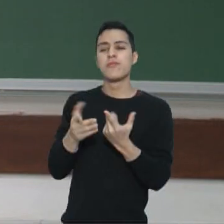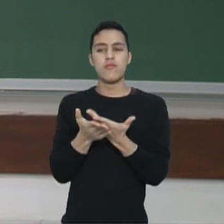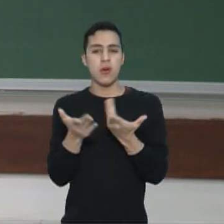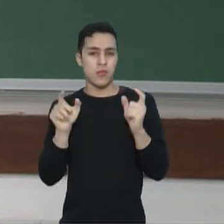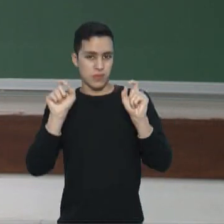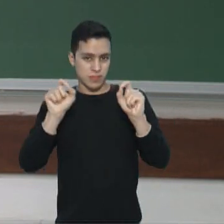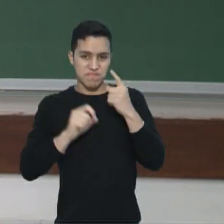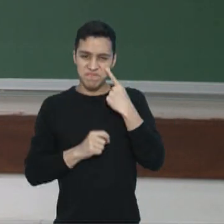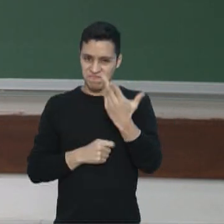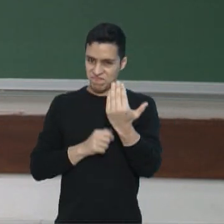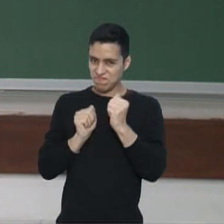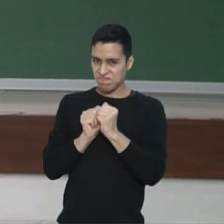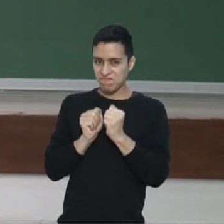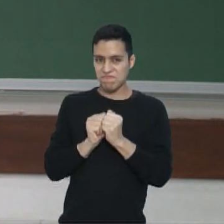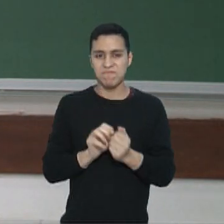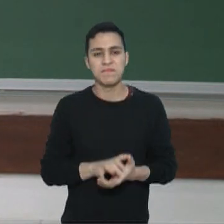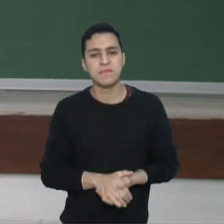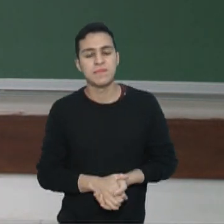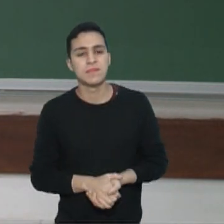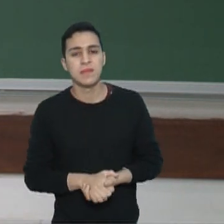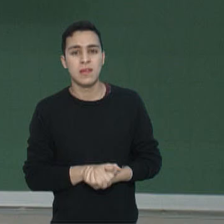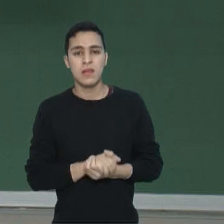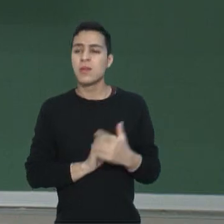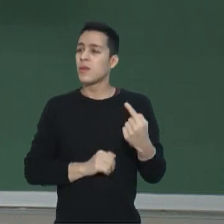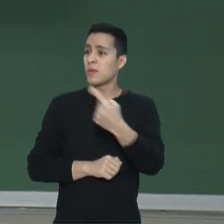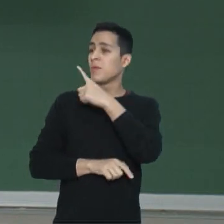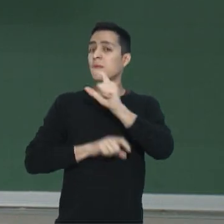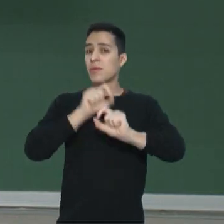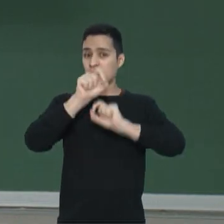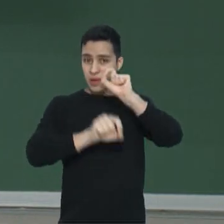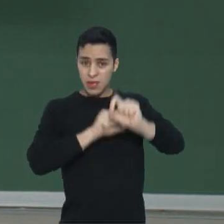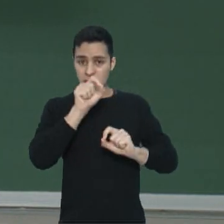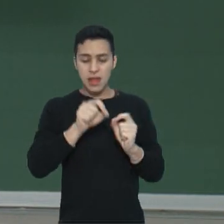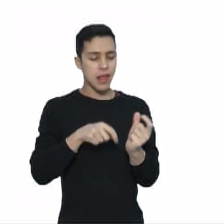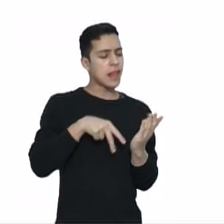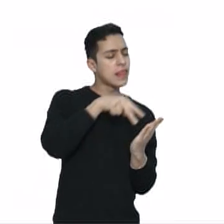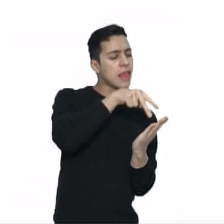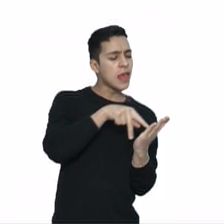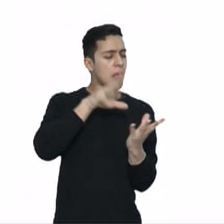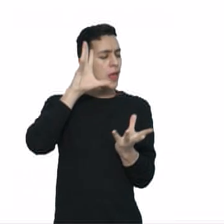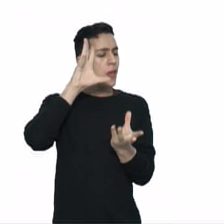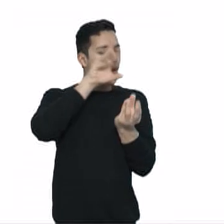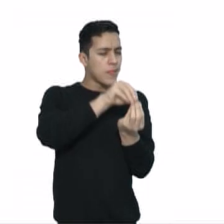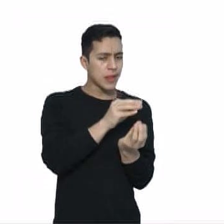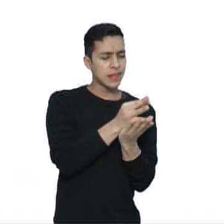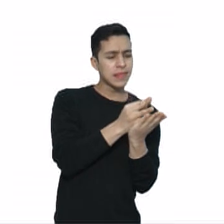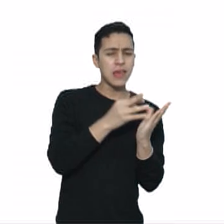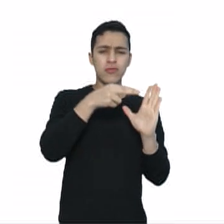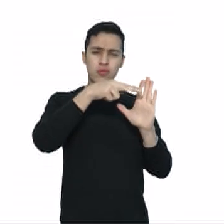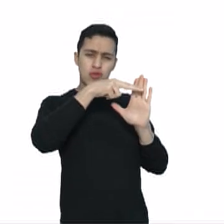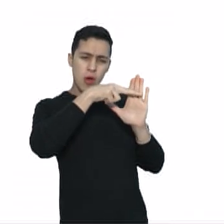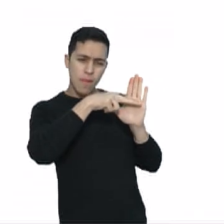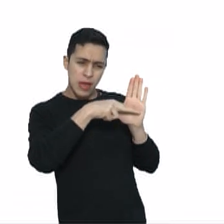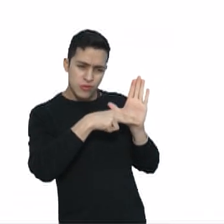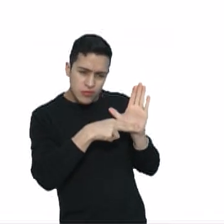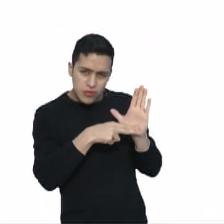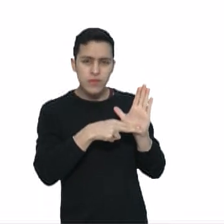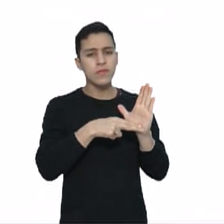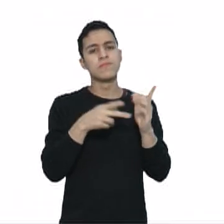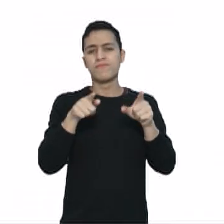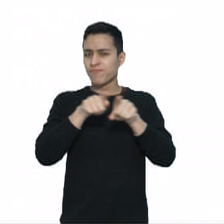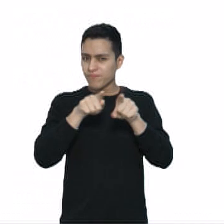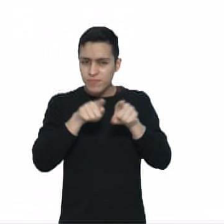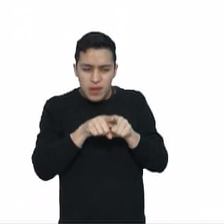aula. Veja comigo. Eles são ler e compreender texto normativo,